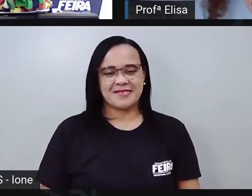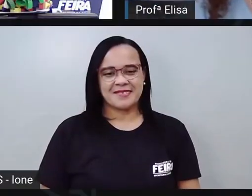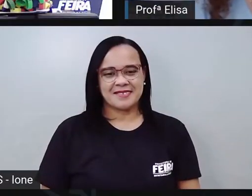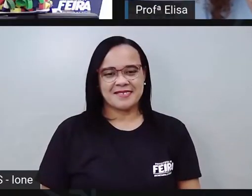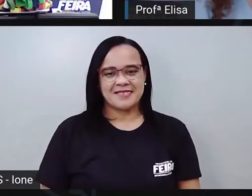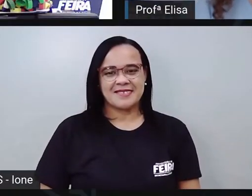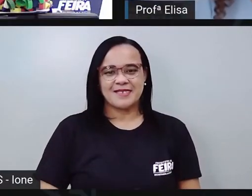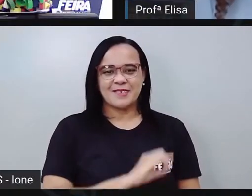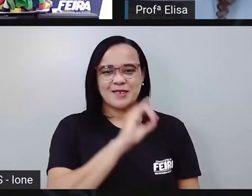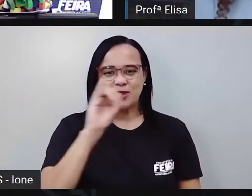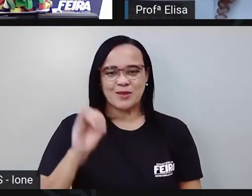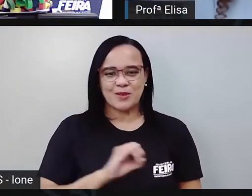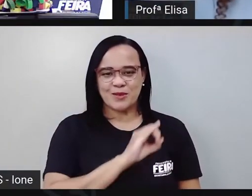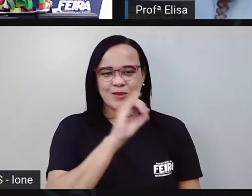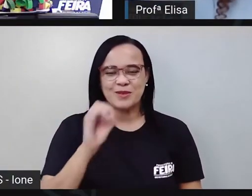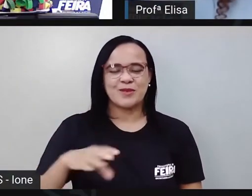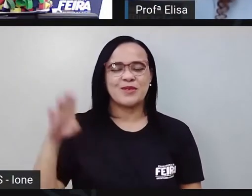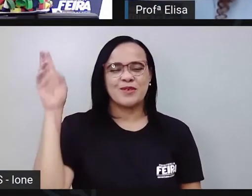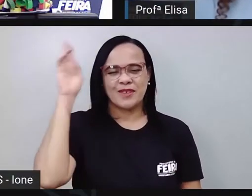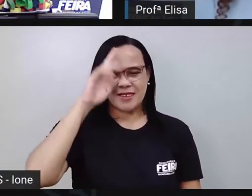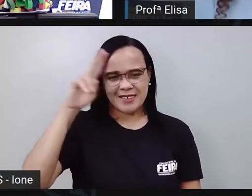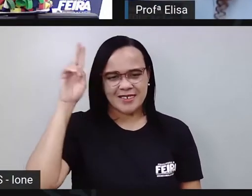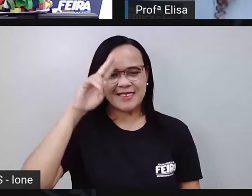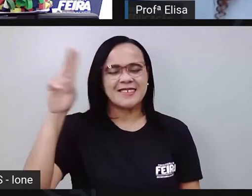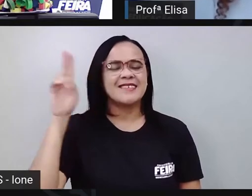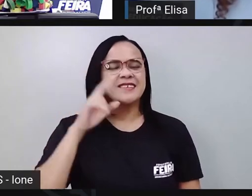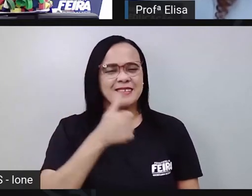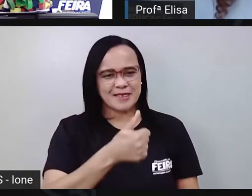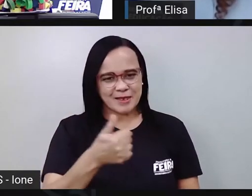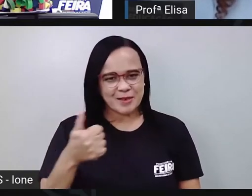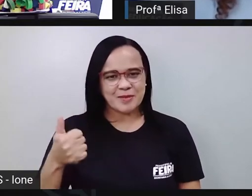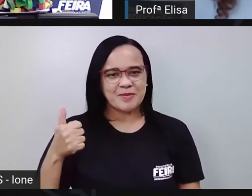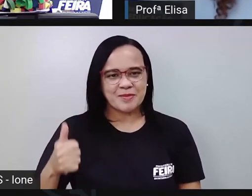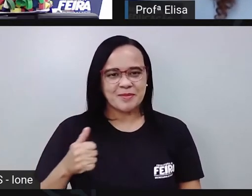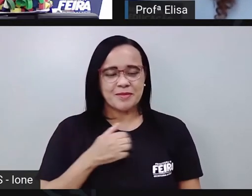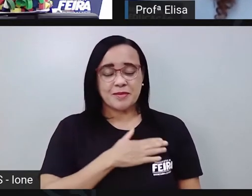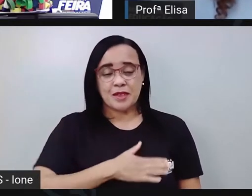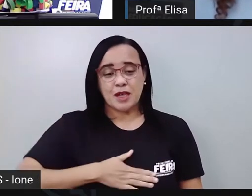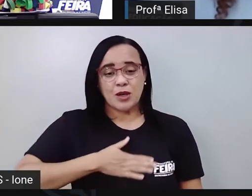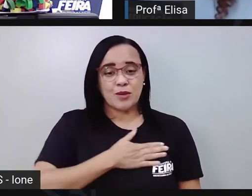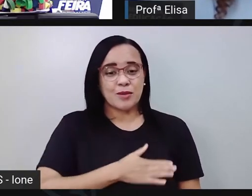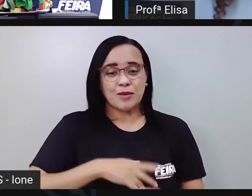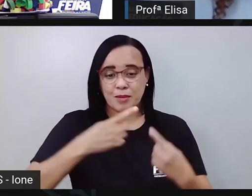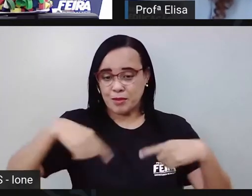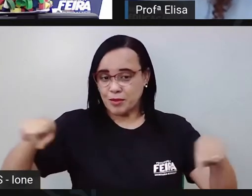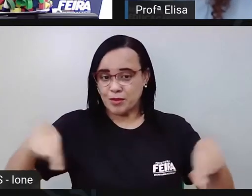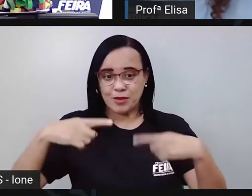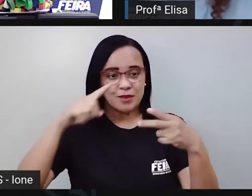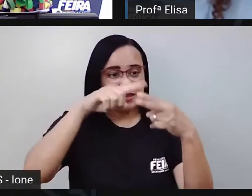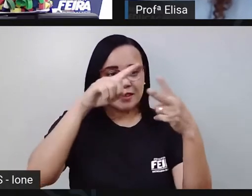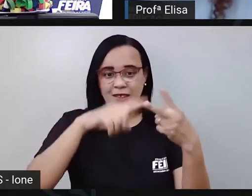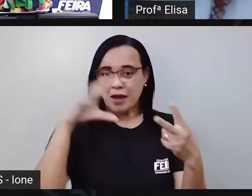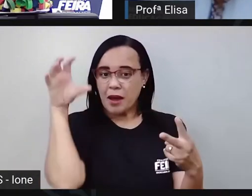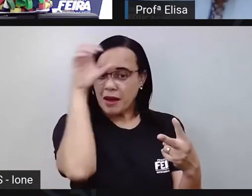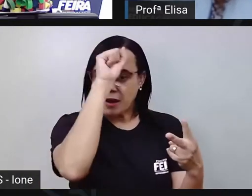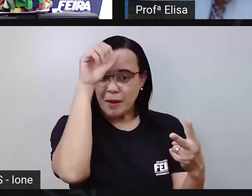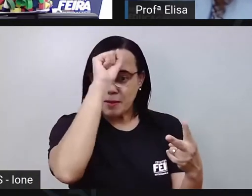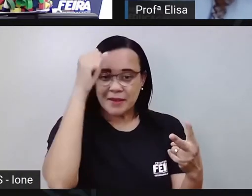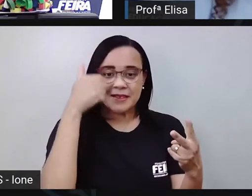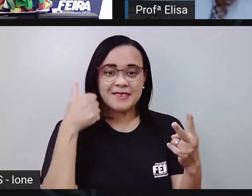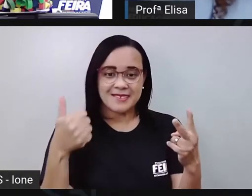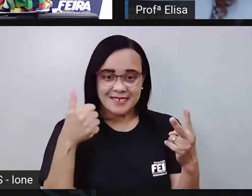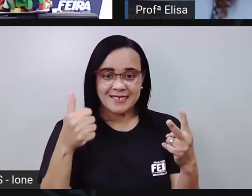Oi Oi Claro que lembro adorei aprender as duas músicas que Aranha